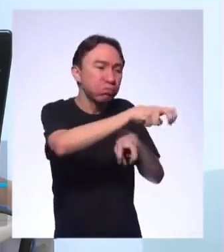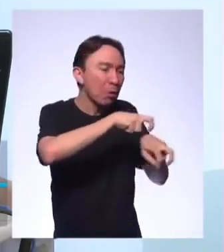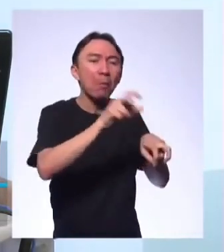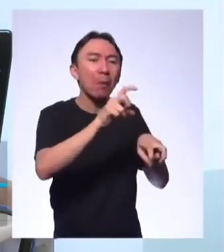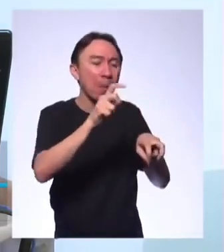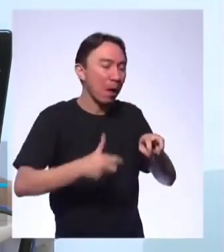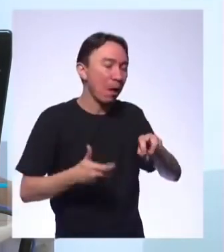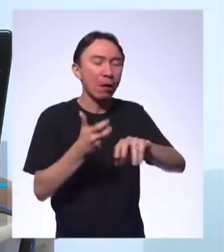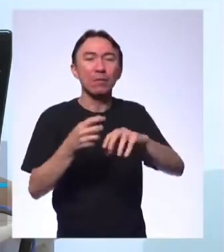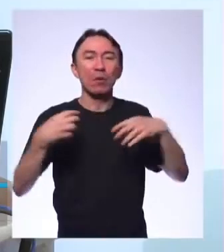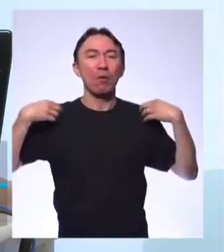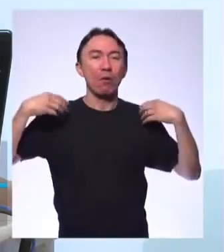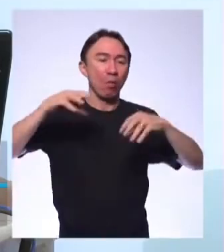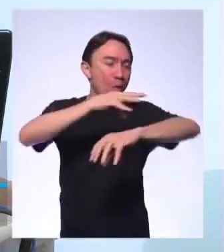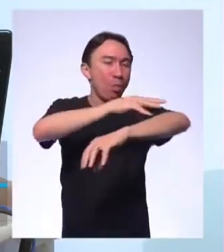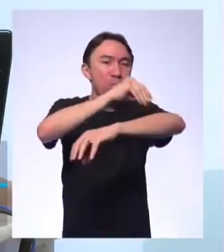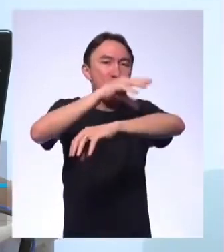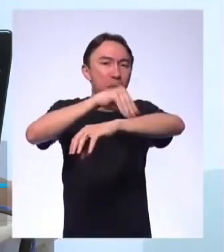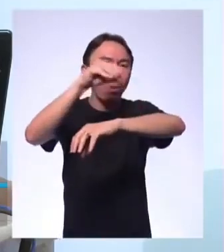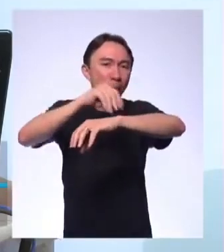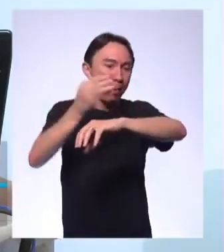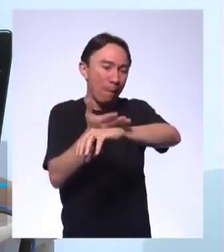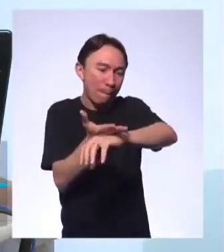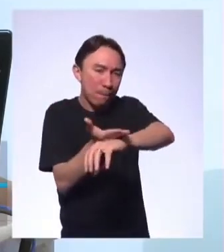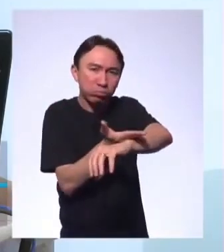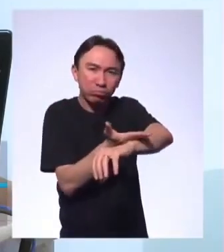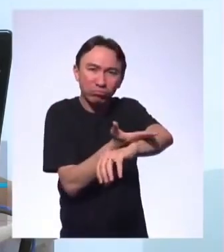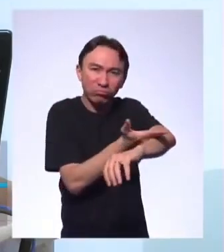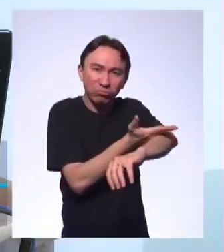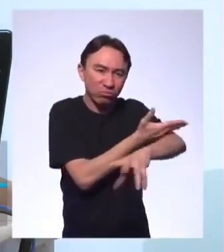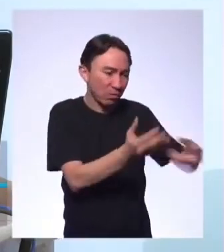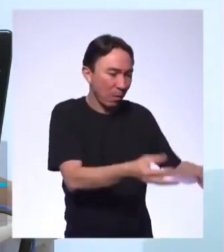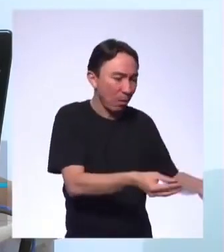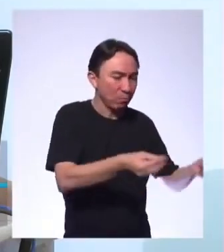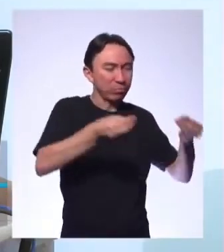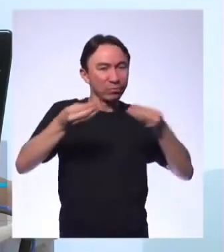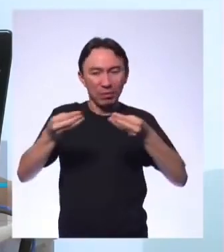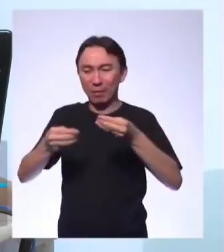têxtil, né? Se tirava a lã da ovelha para fazer fios, para depois